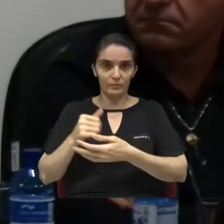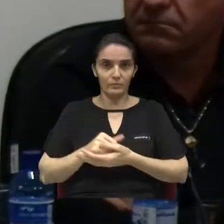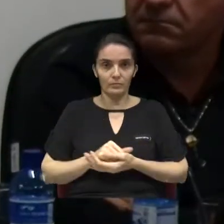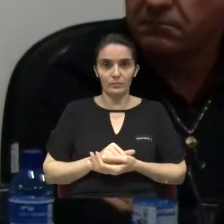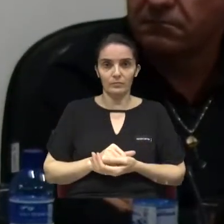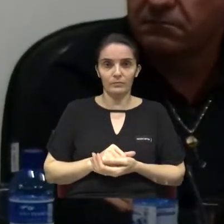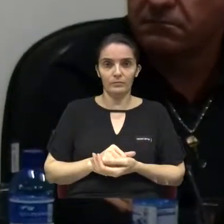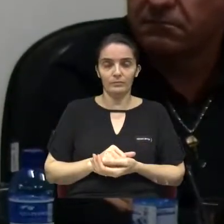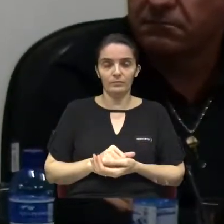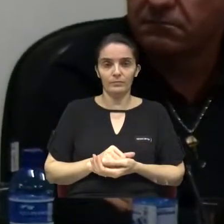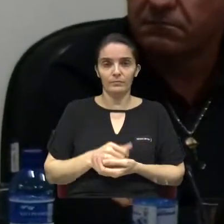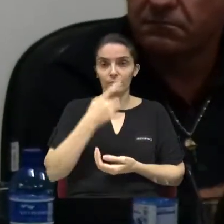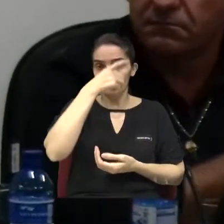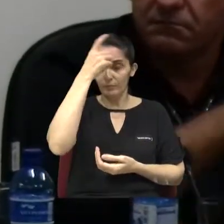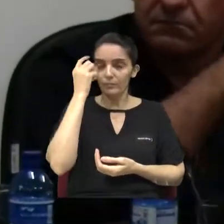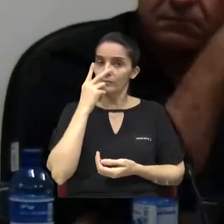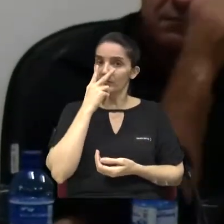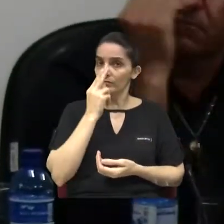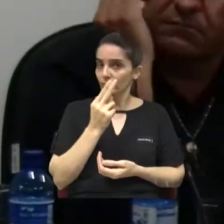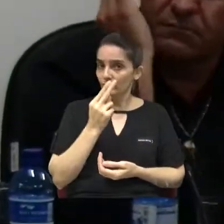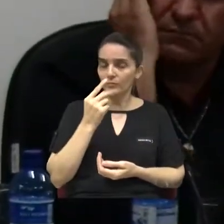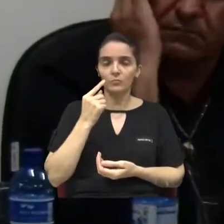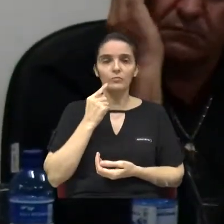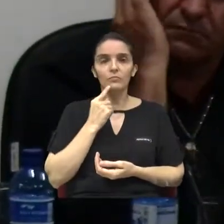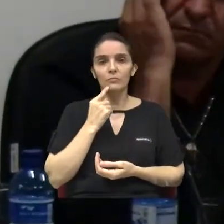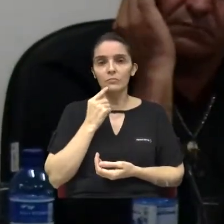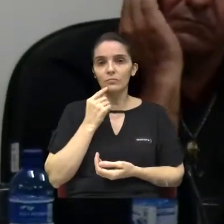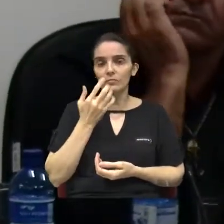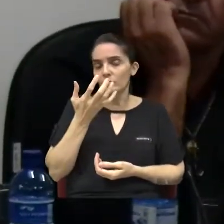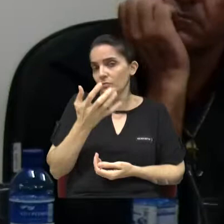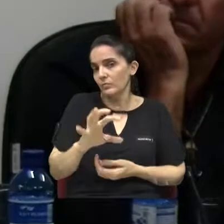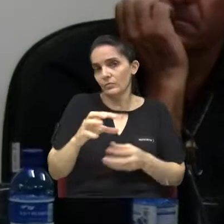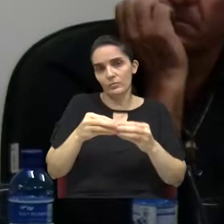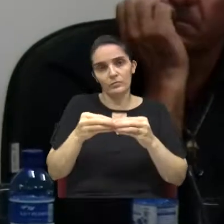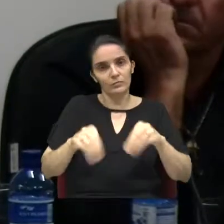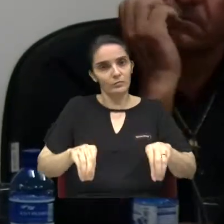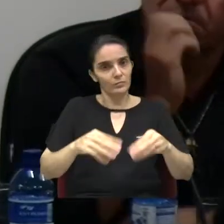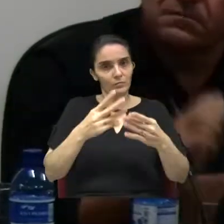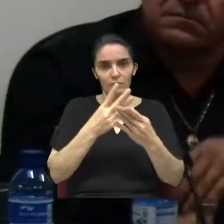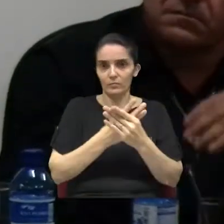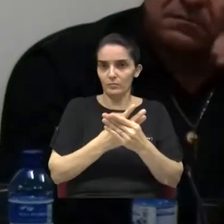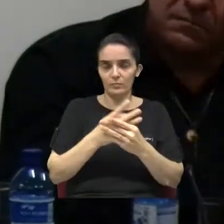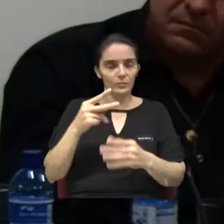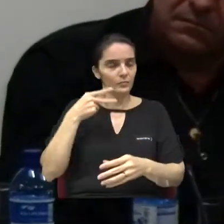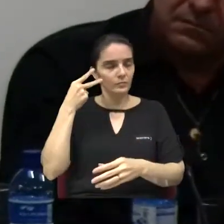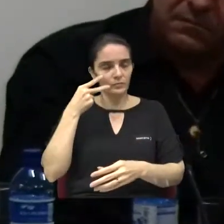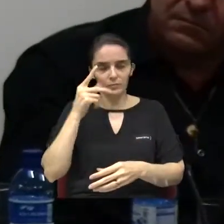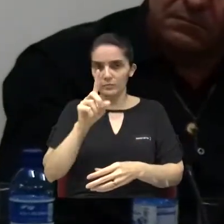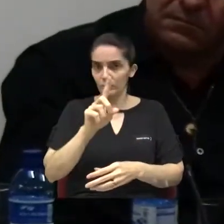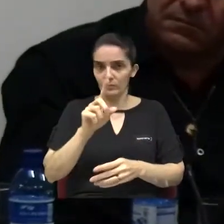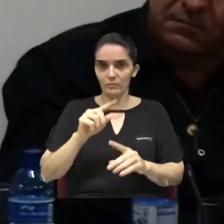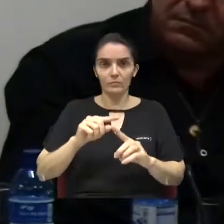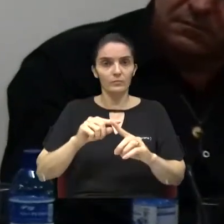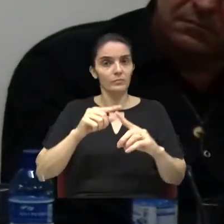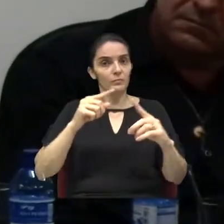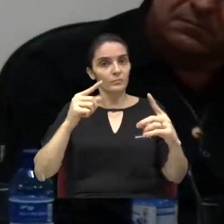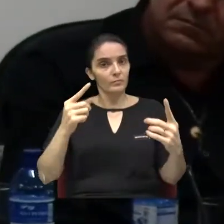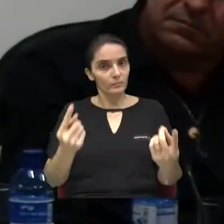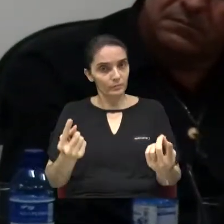houve a intenção de prejudicar essa Câmara e esses vereadores. Mas num